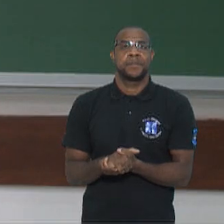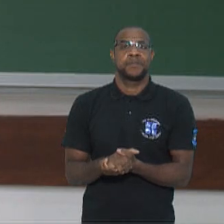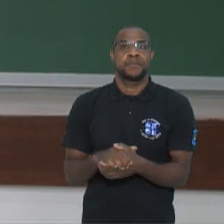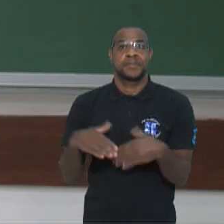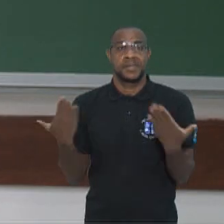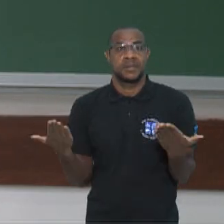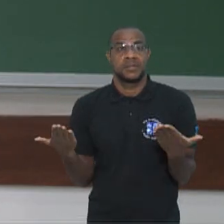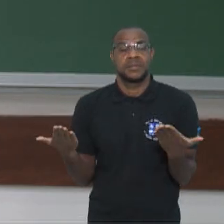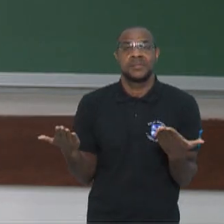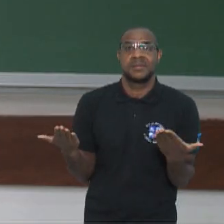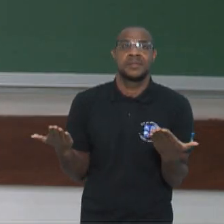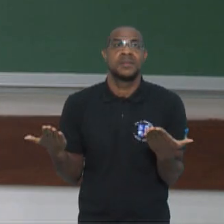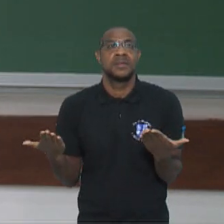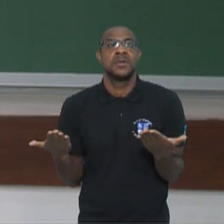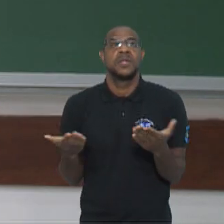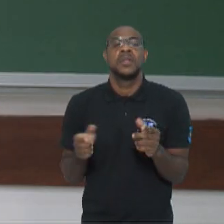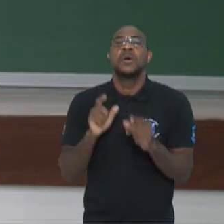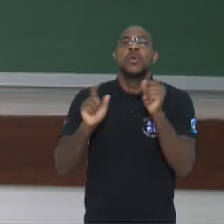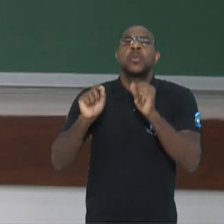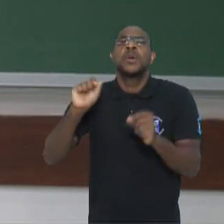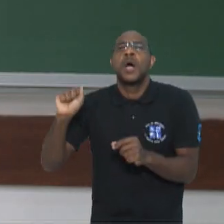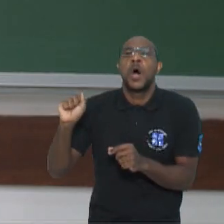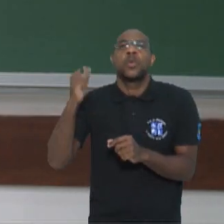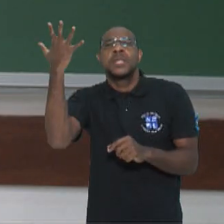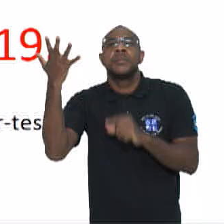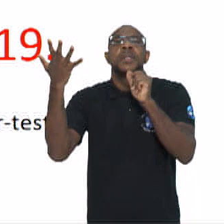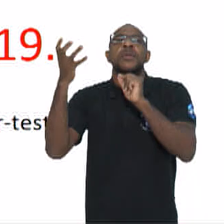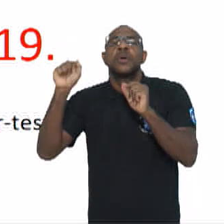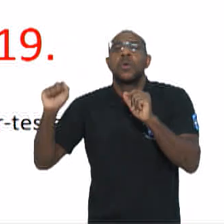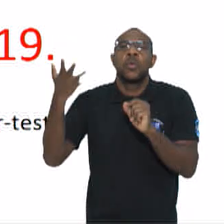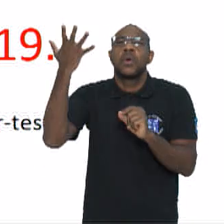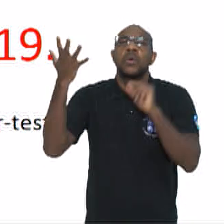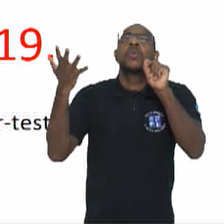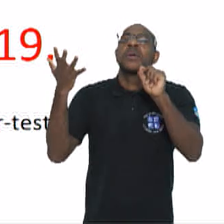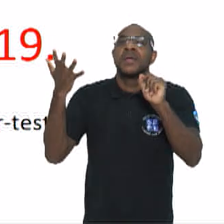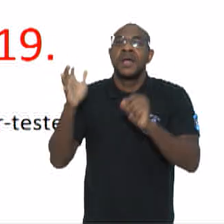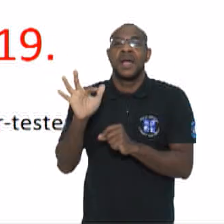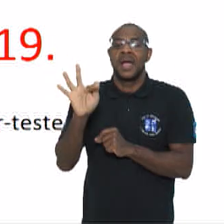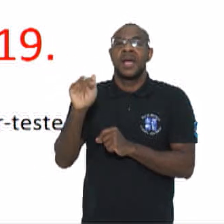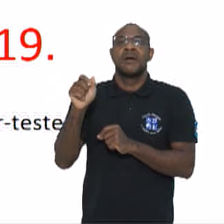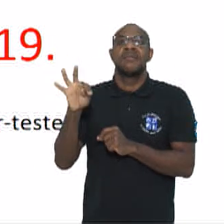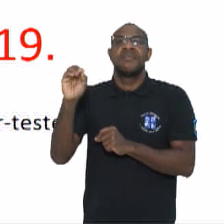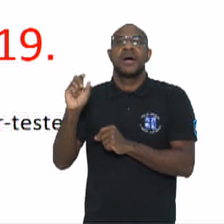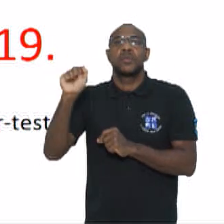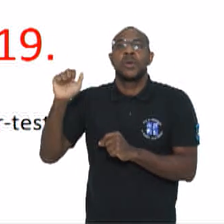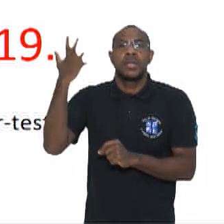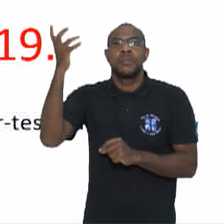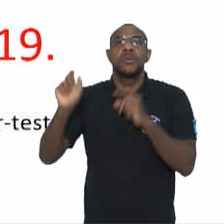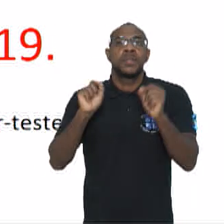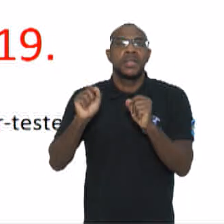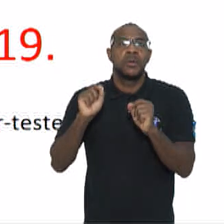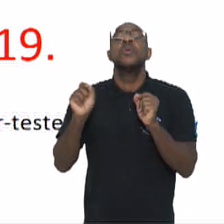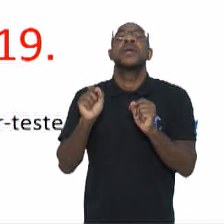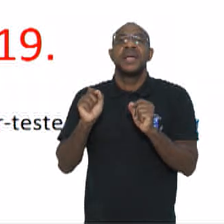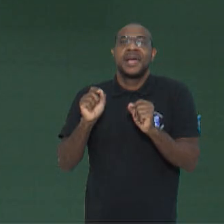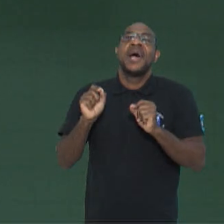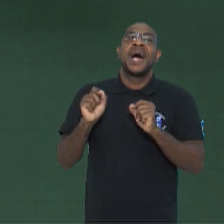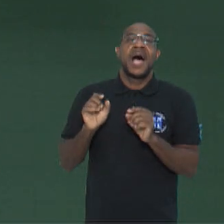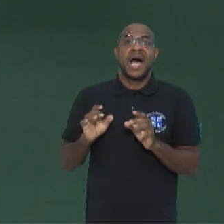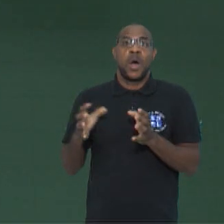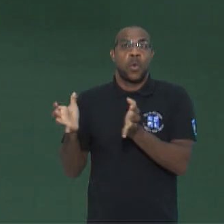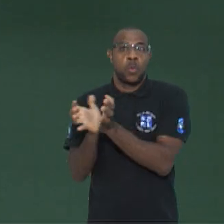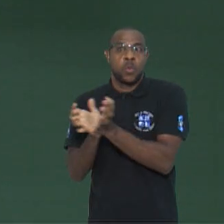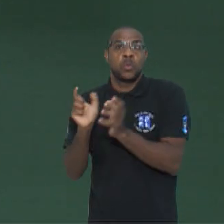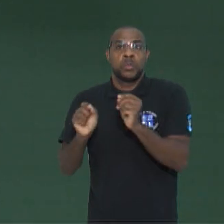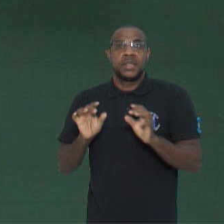Vamos lá, galerinha? Então, o fato é, australianos rejeitam fazer o teste de Covid-19. Então, são